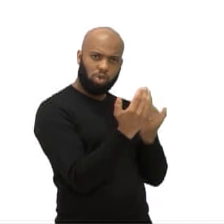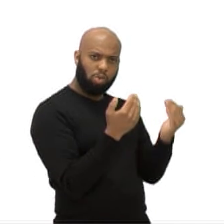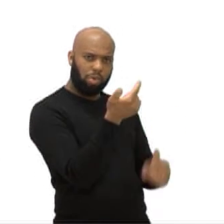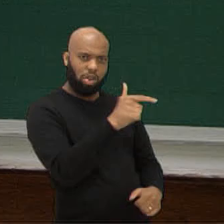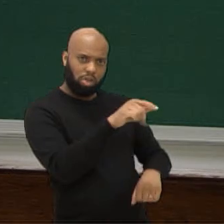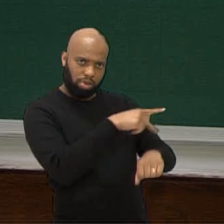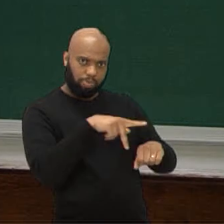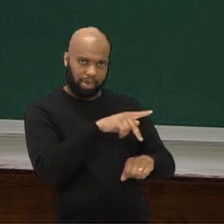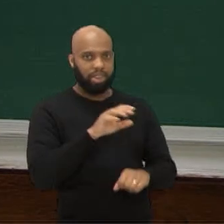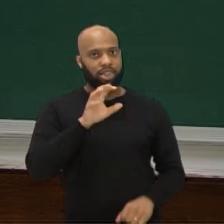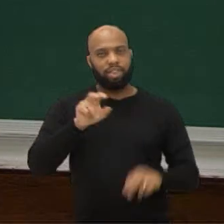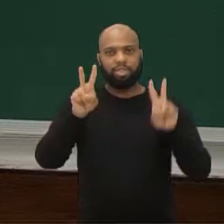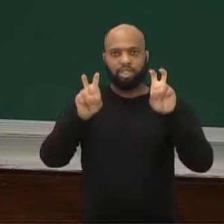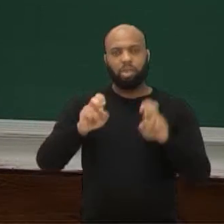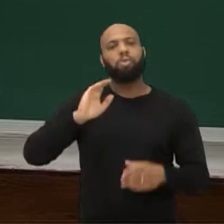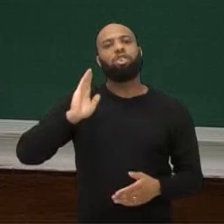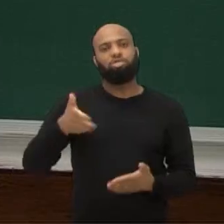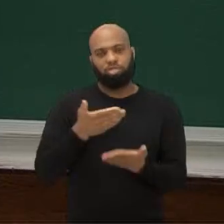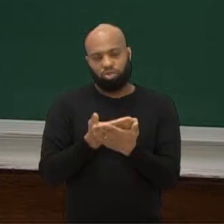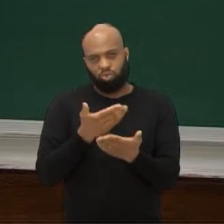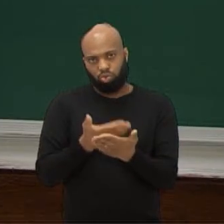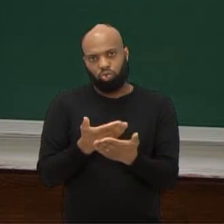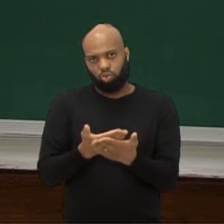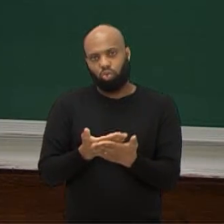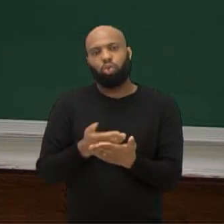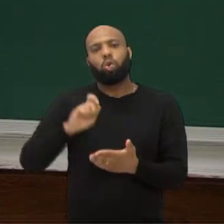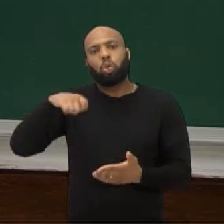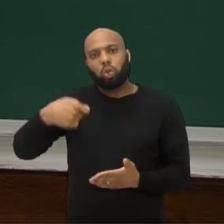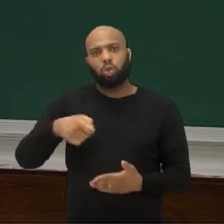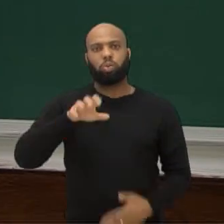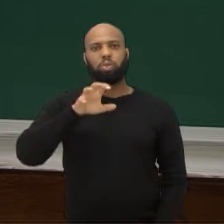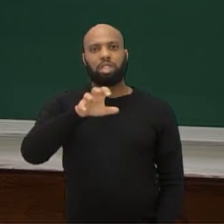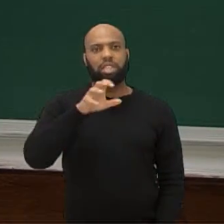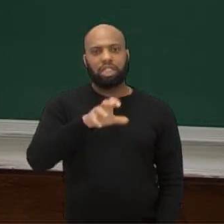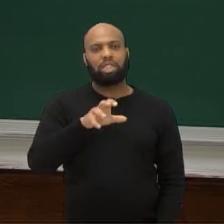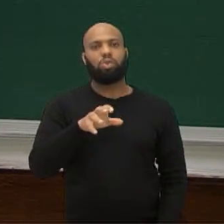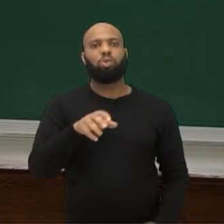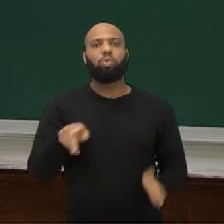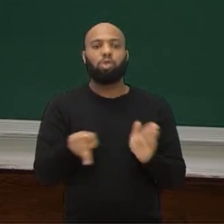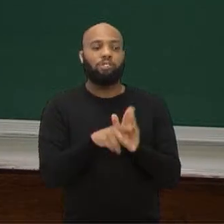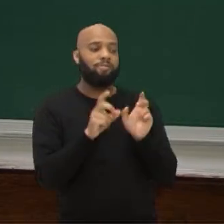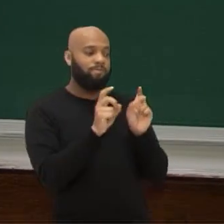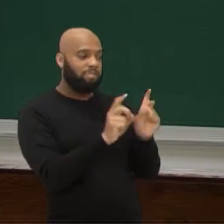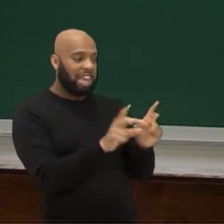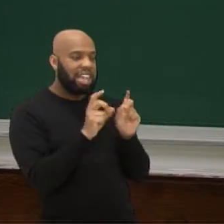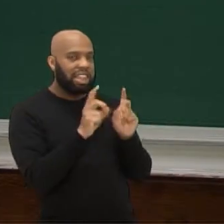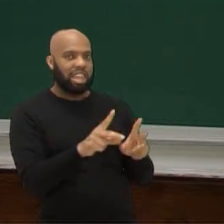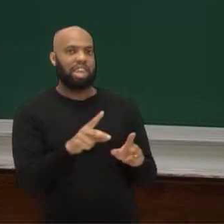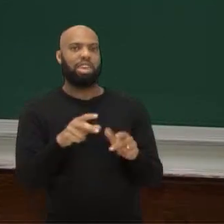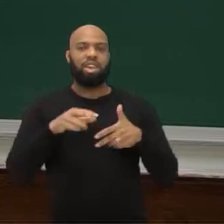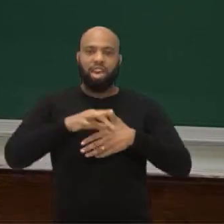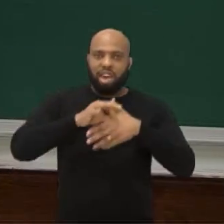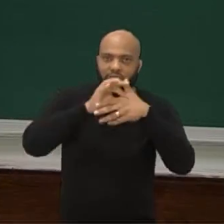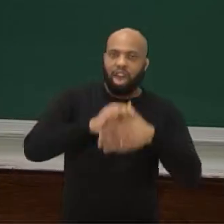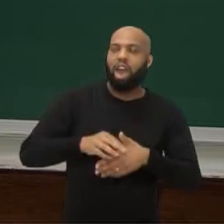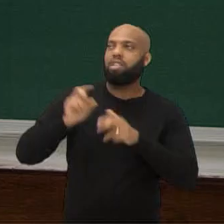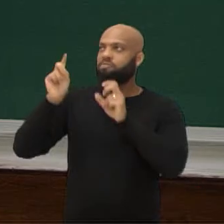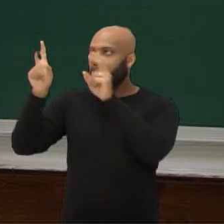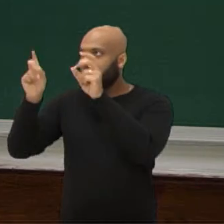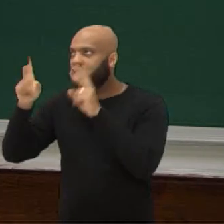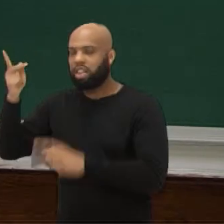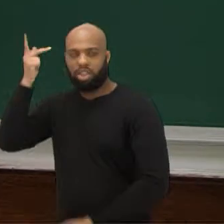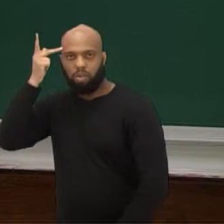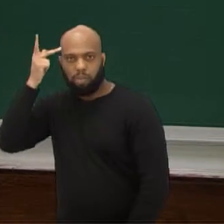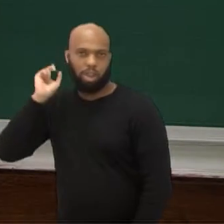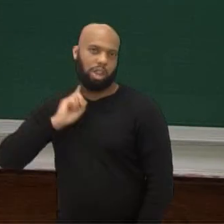estrangeiro. Assunto esse que nós falamos já sobre a questão saindo a carne do Rio Grande do Sul, indo para Minas Gerais, São Paulo, outras províncias, esse